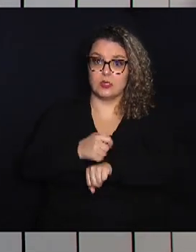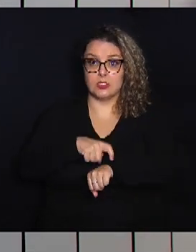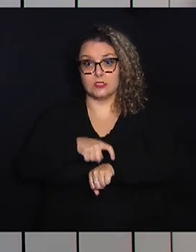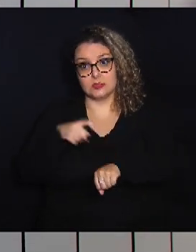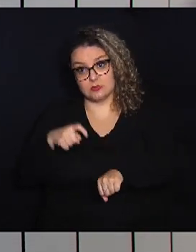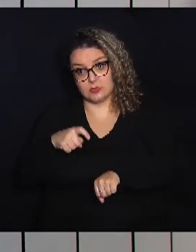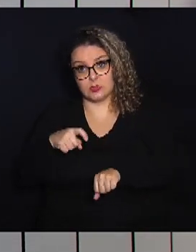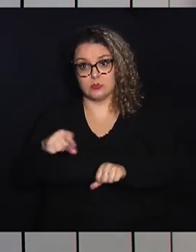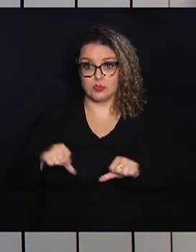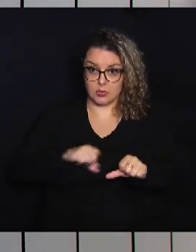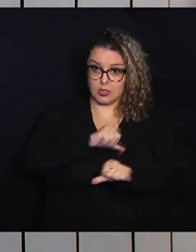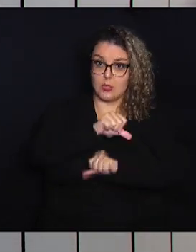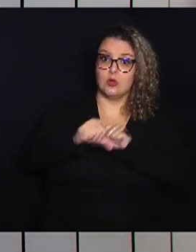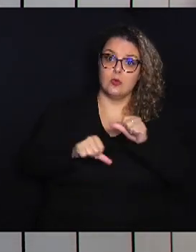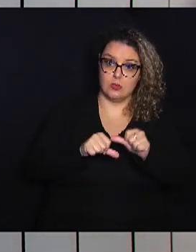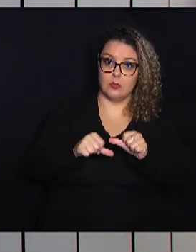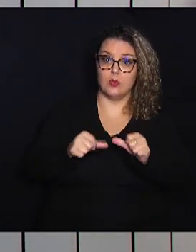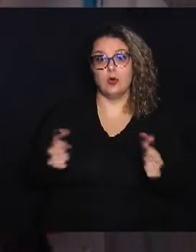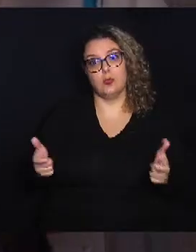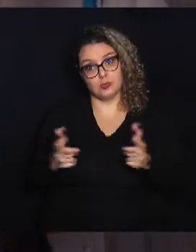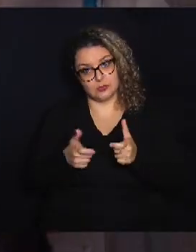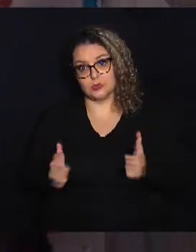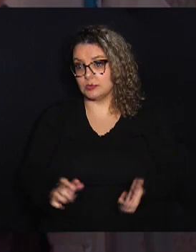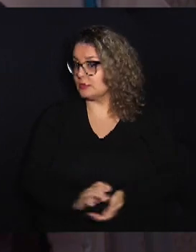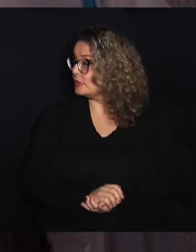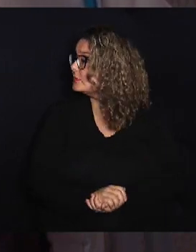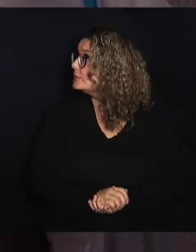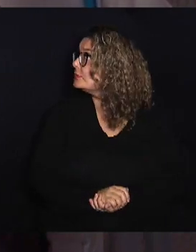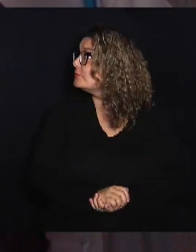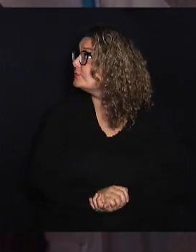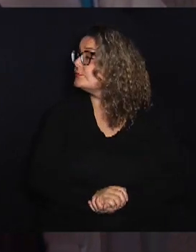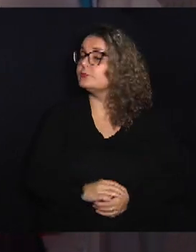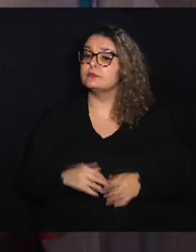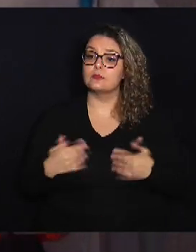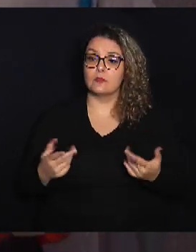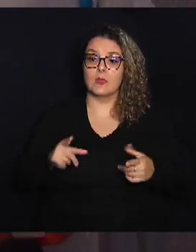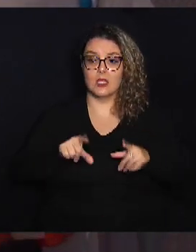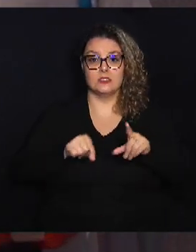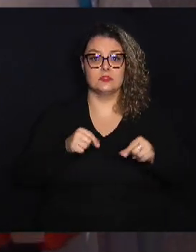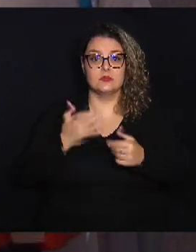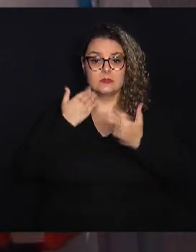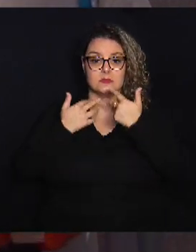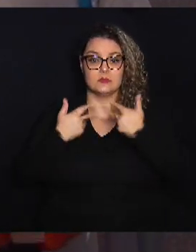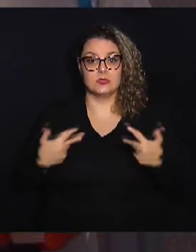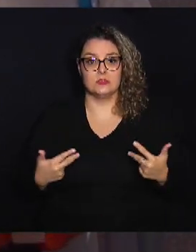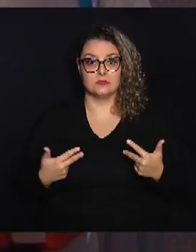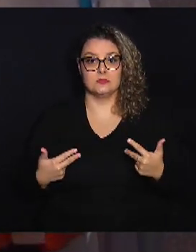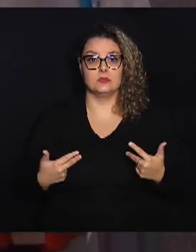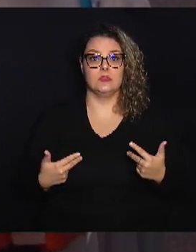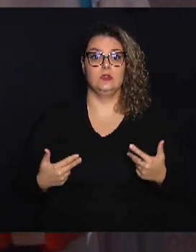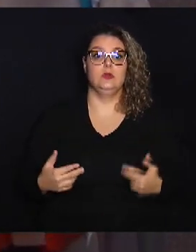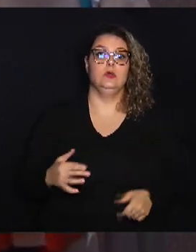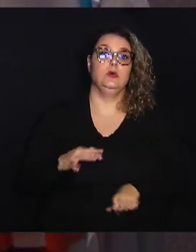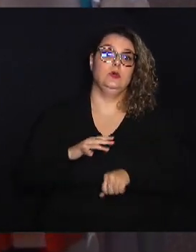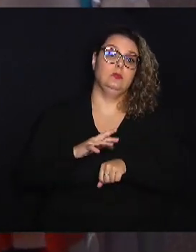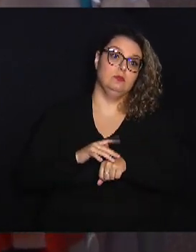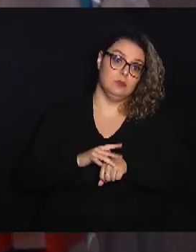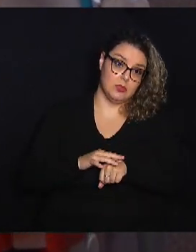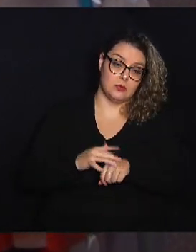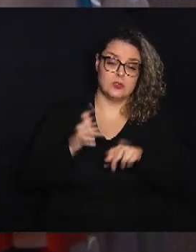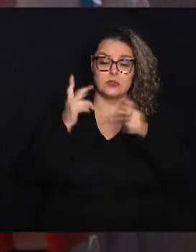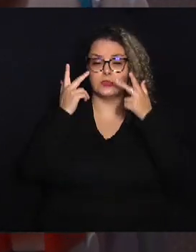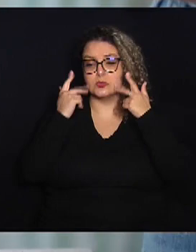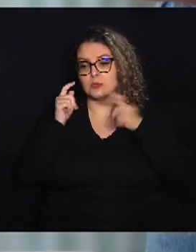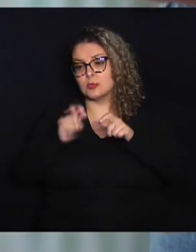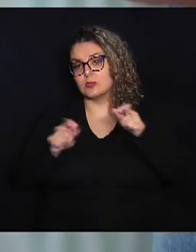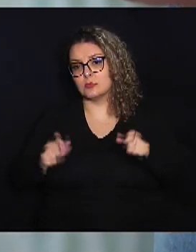ser revertido ou minimizado. Embora a seletividade alimentar seja uma comorbidade comum dentro das pessoas